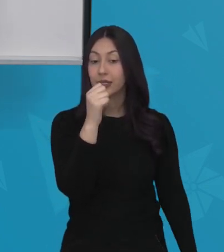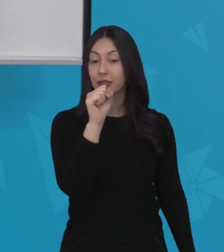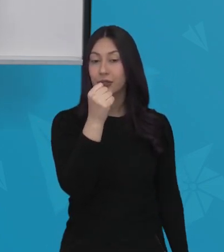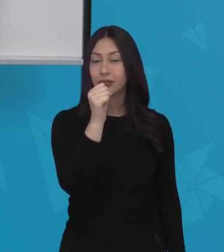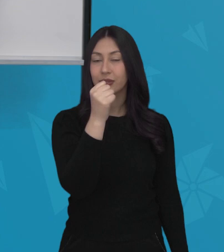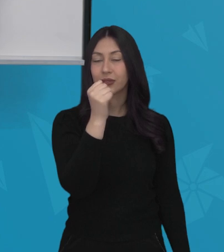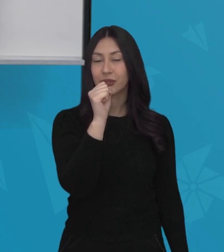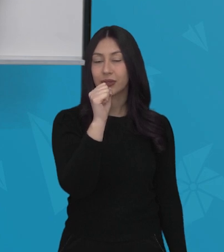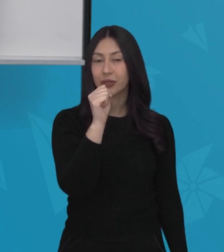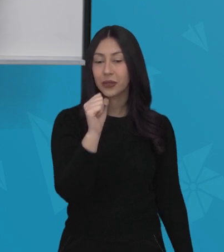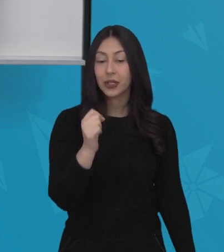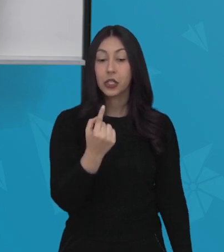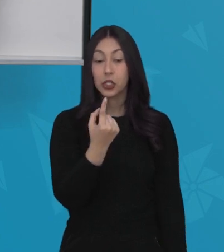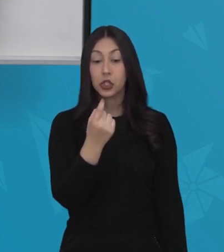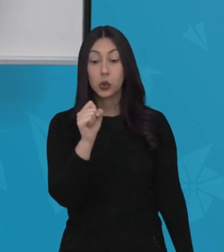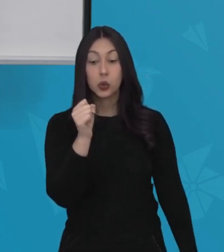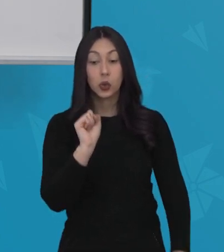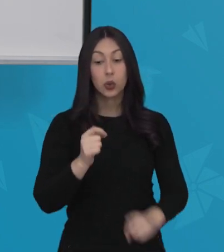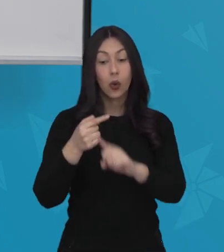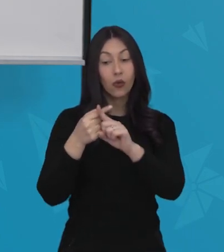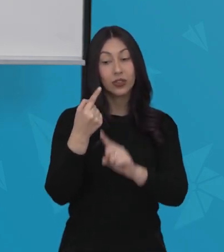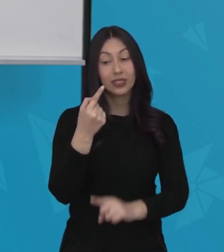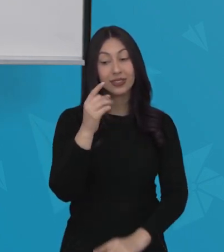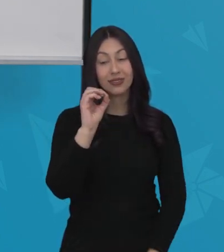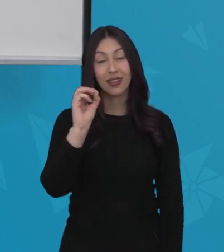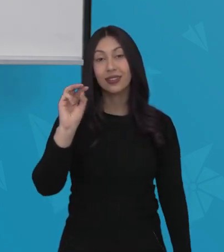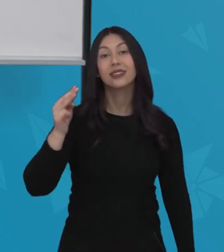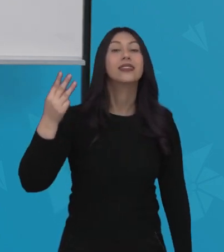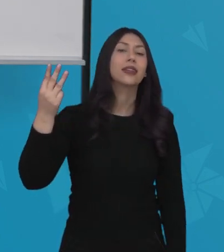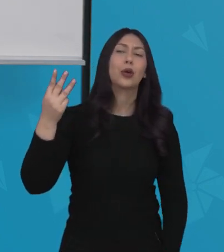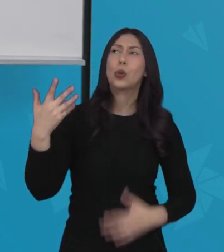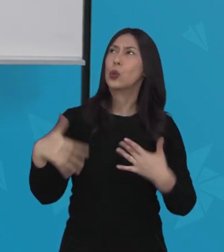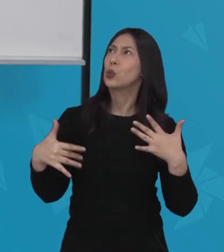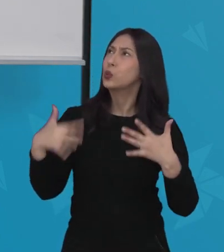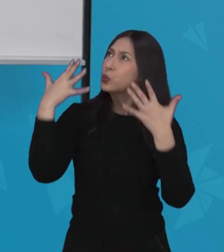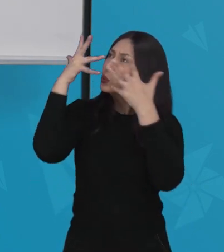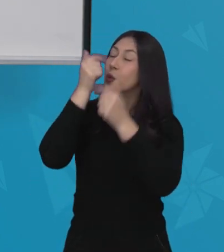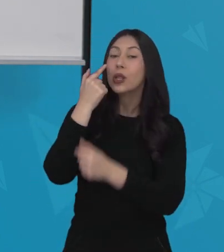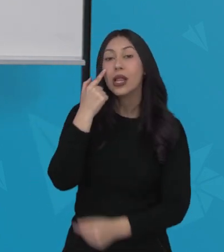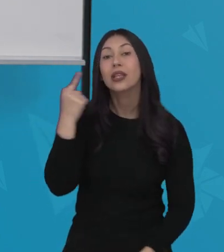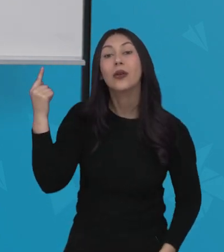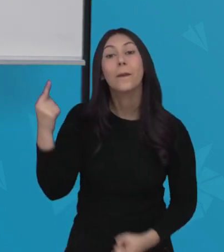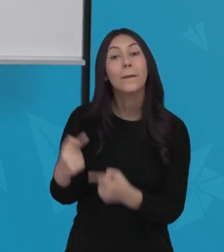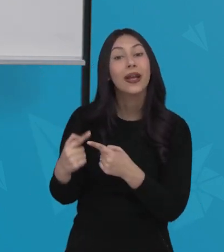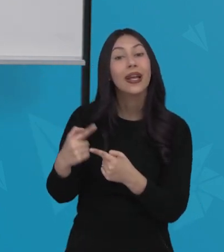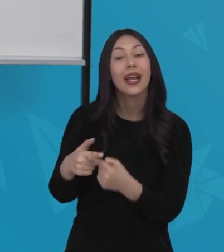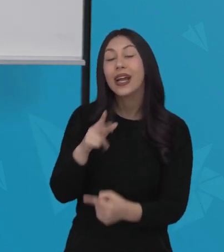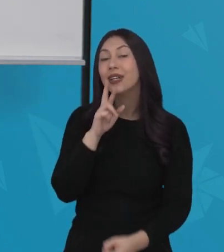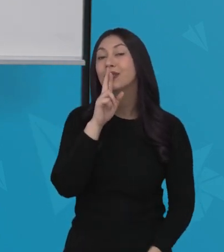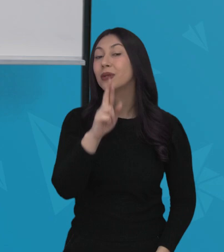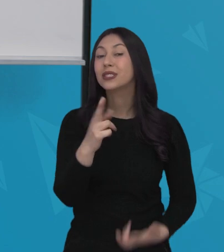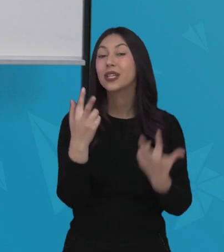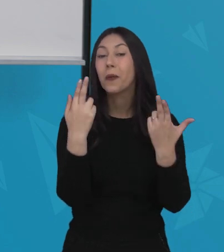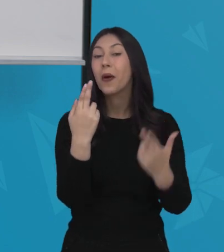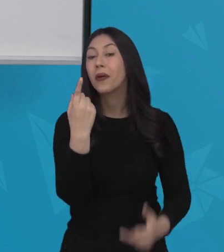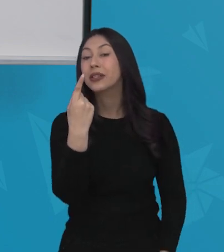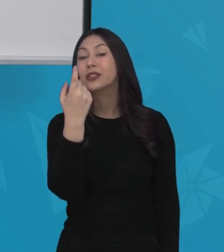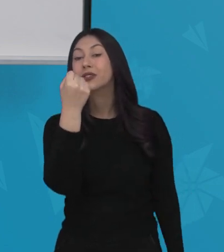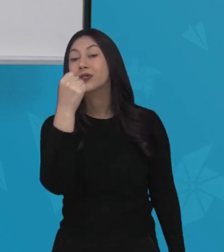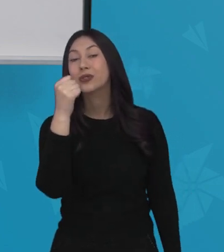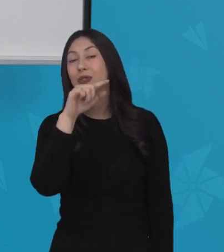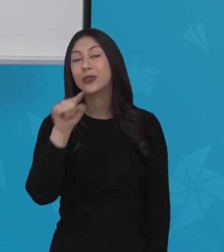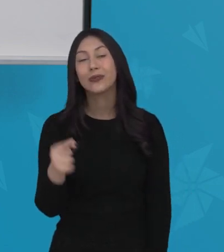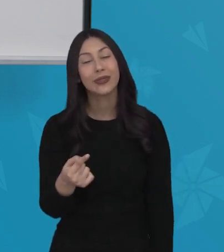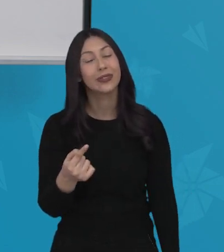18 vezes 10 à terceira. Olha que coisa linda. 18 vezes 10 à terceira é o nosso mesmo 18.000 que está aparecendo